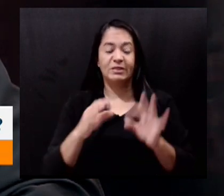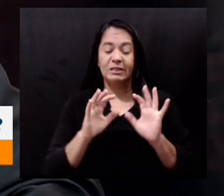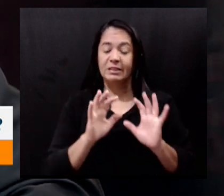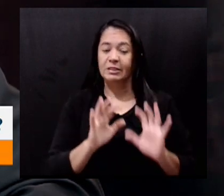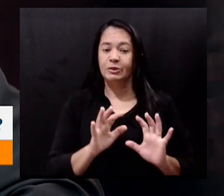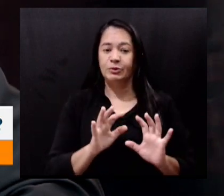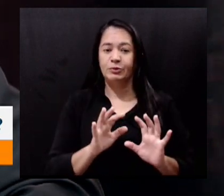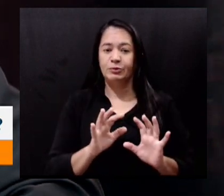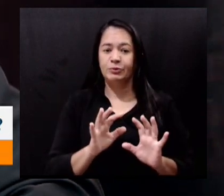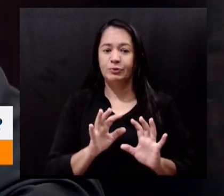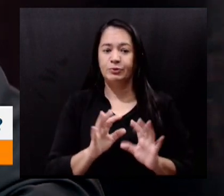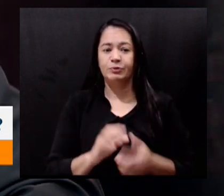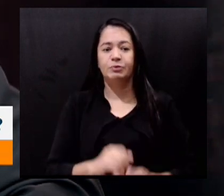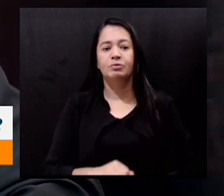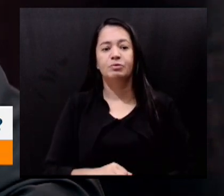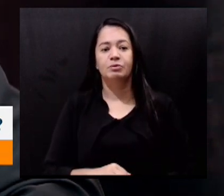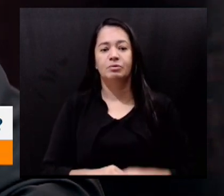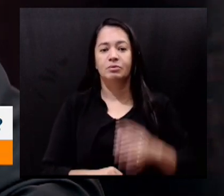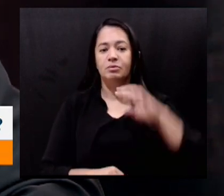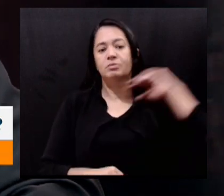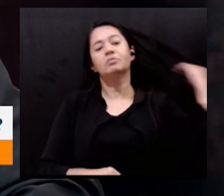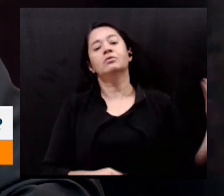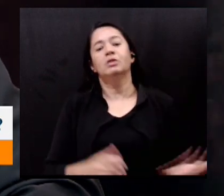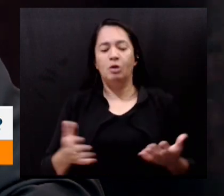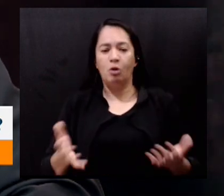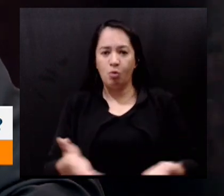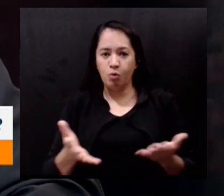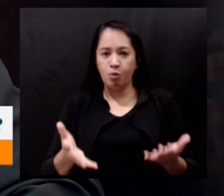um enfim, um reforçamento imediato.